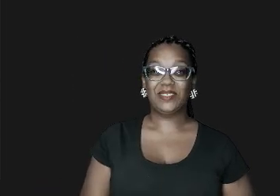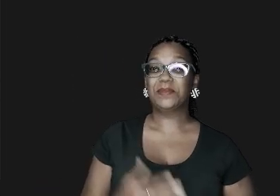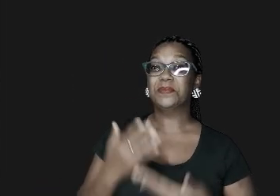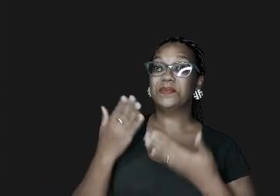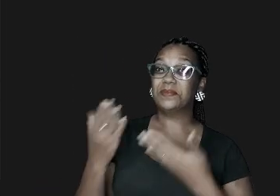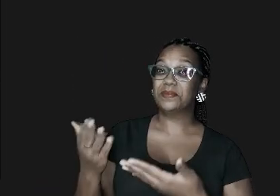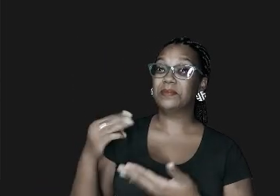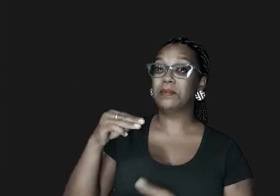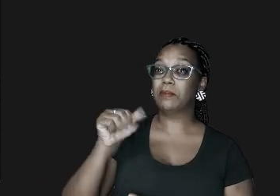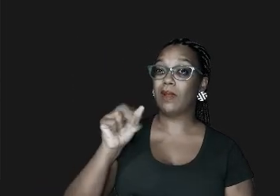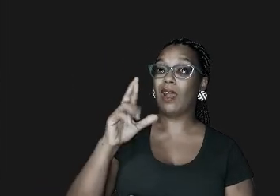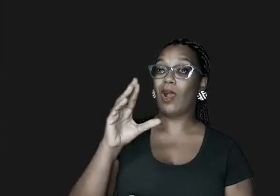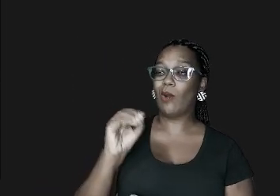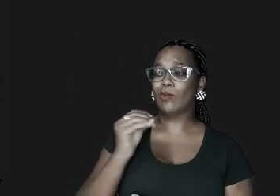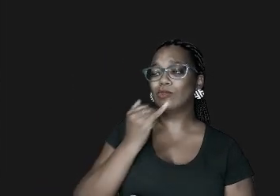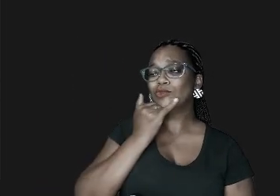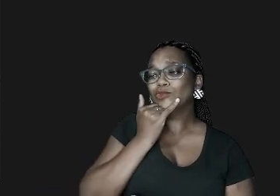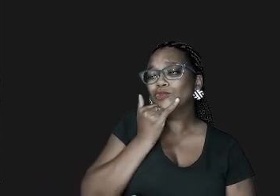oportunidade